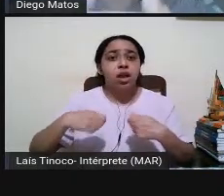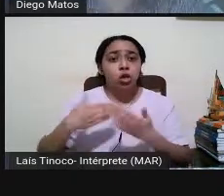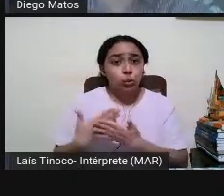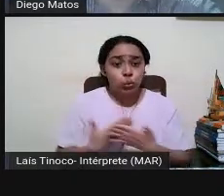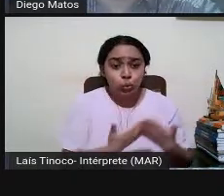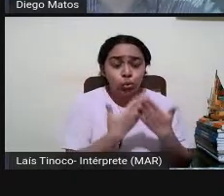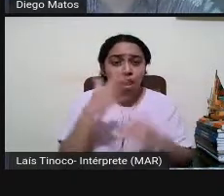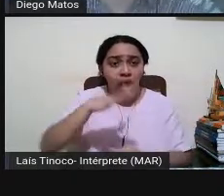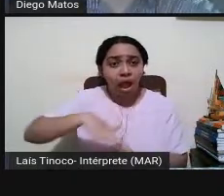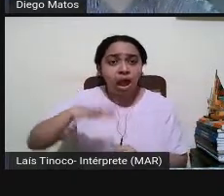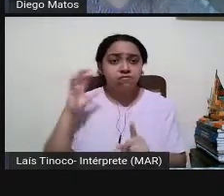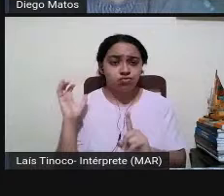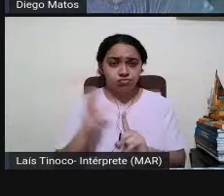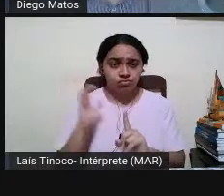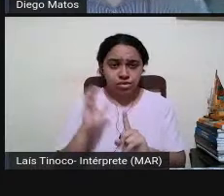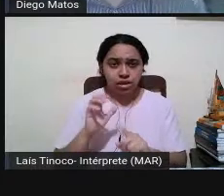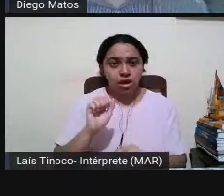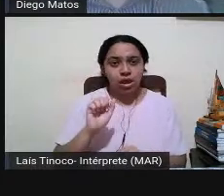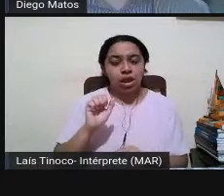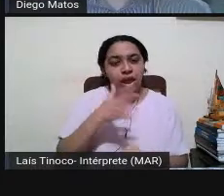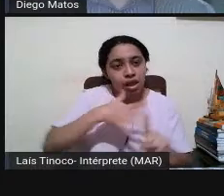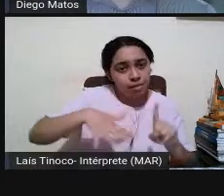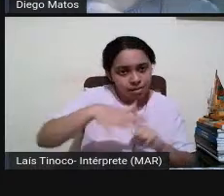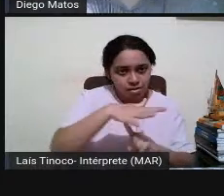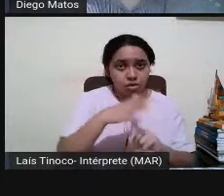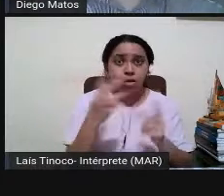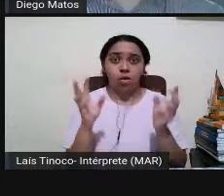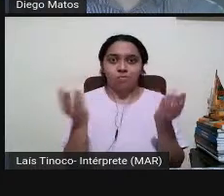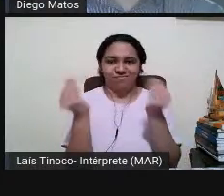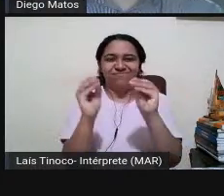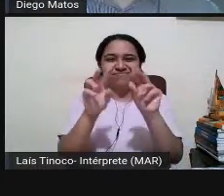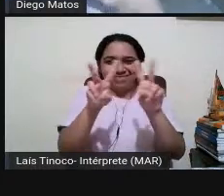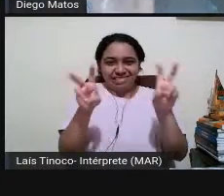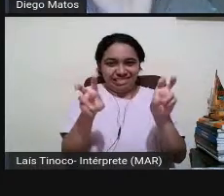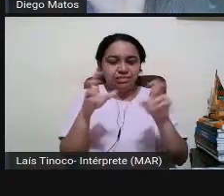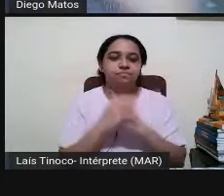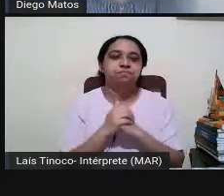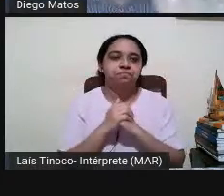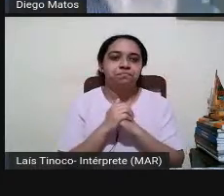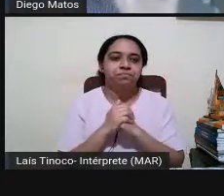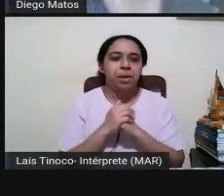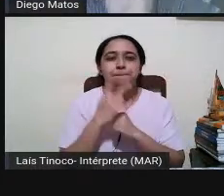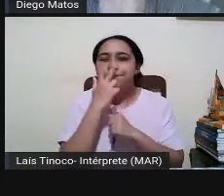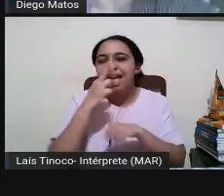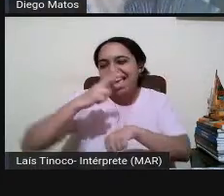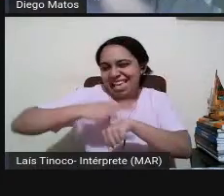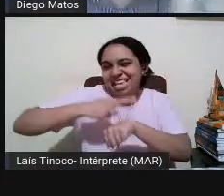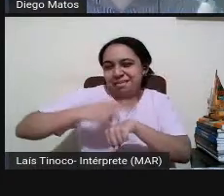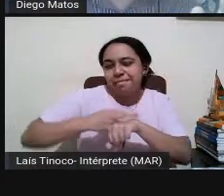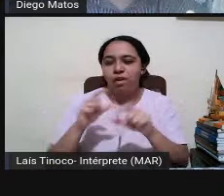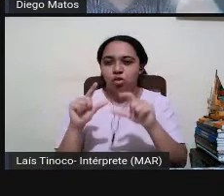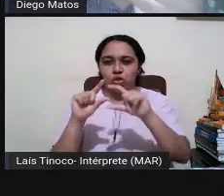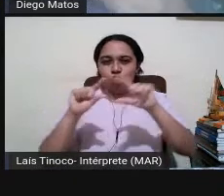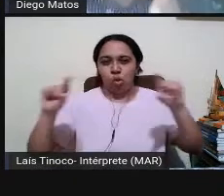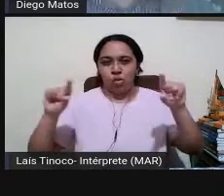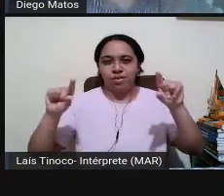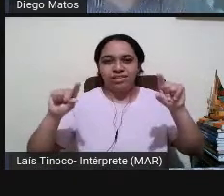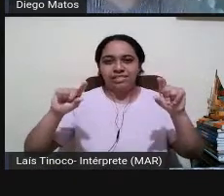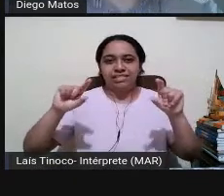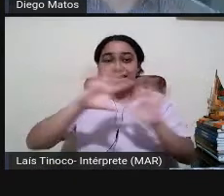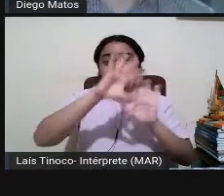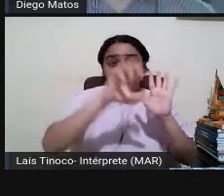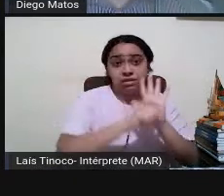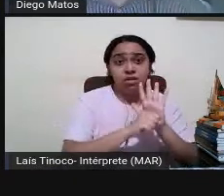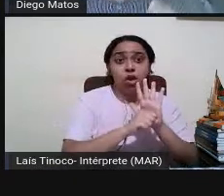ambiental e relatório de impacto ambiental como eu coloquei aqui no tido eu botei a rima né o nomezinho as siglas